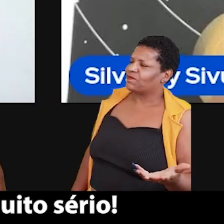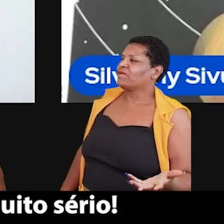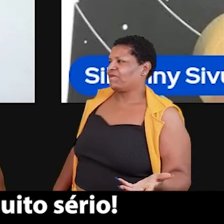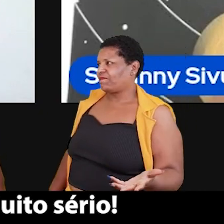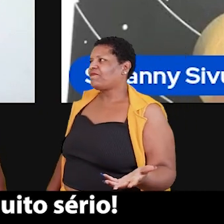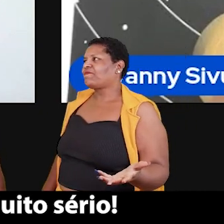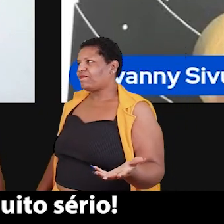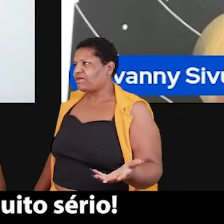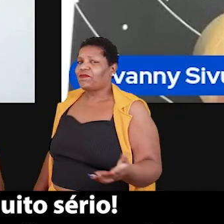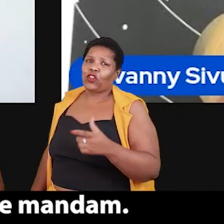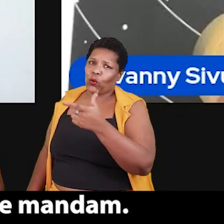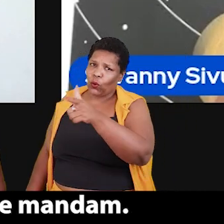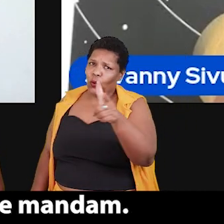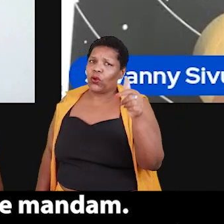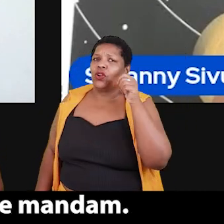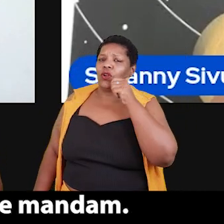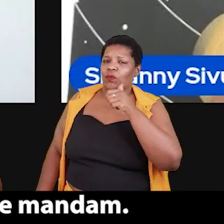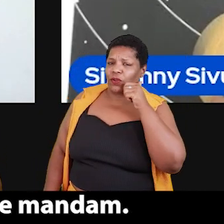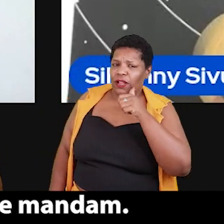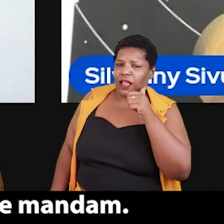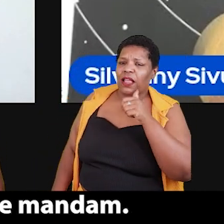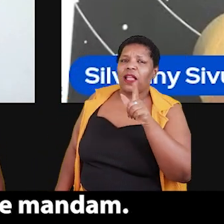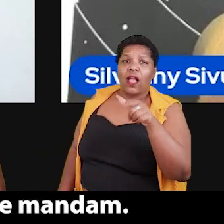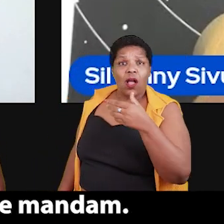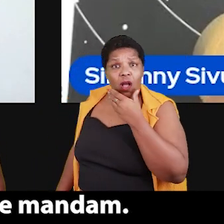Fora as mulheres também que mandam,